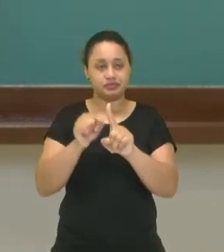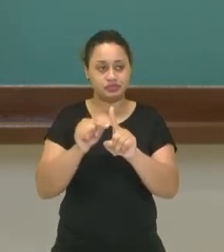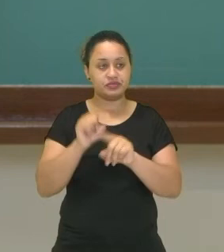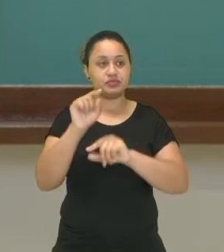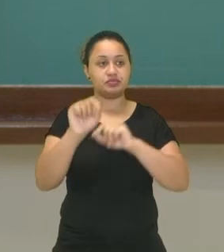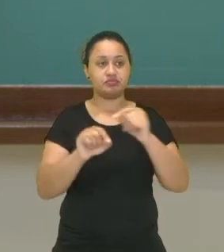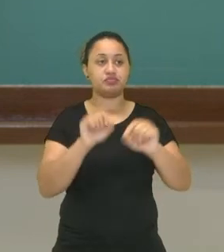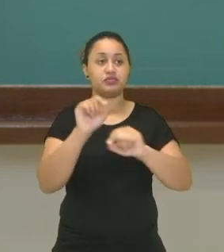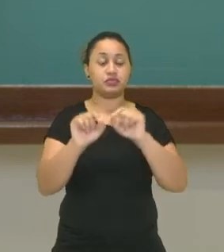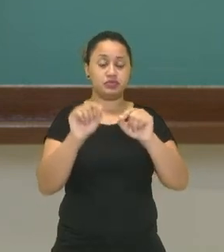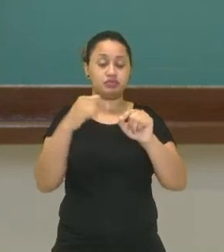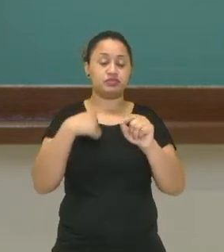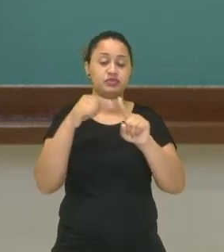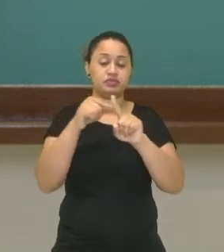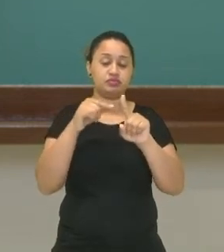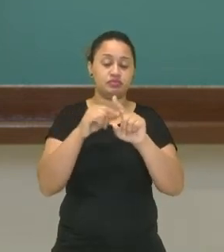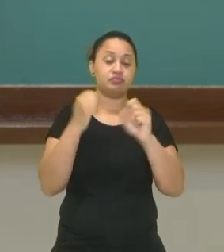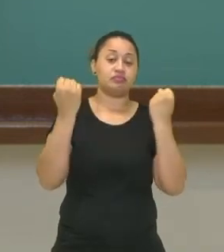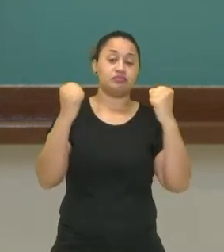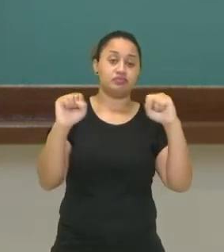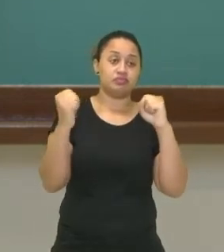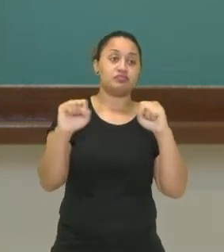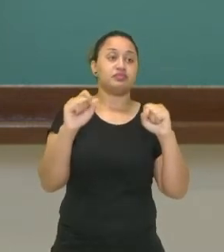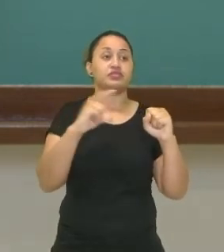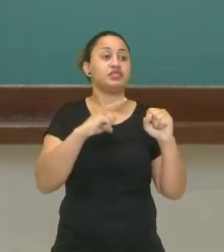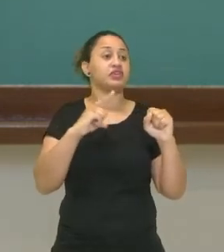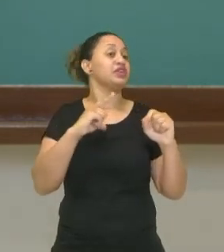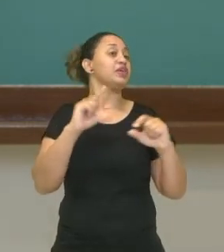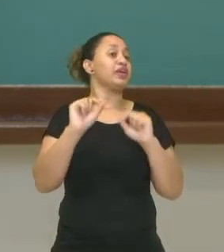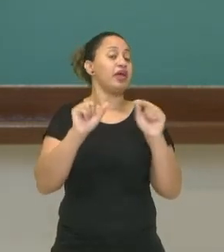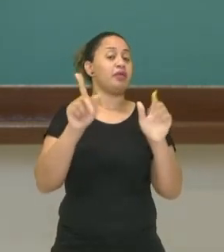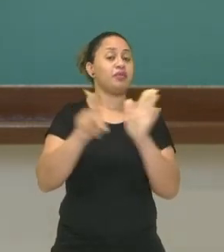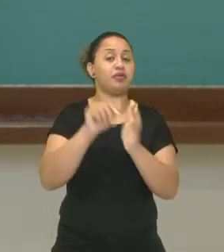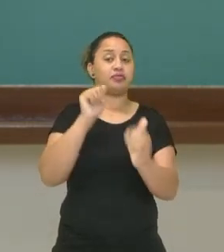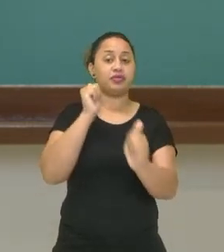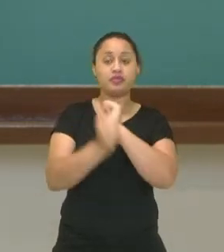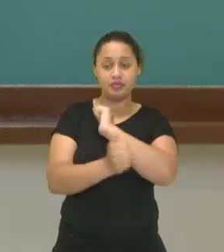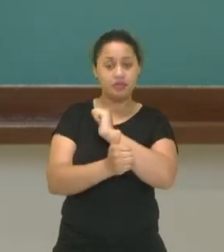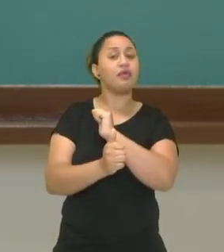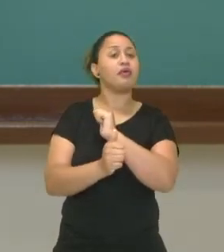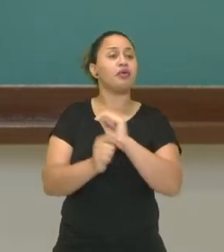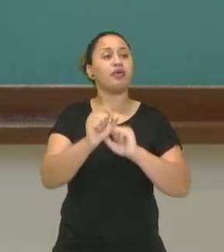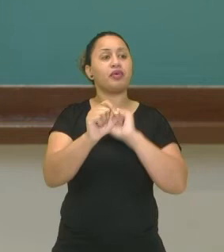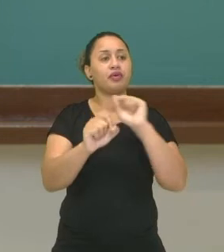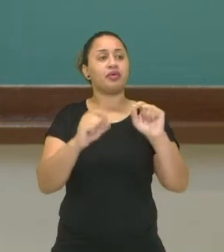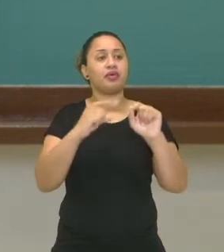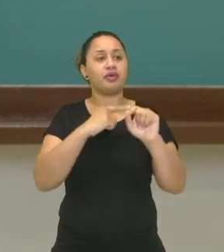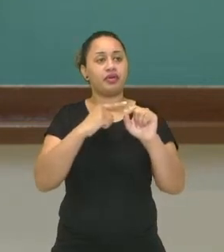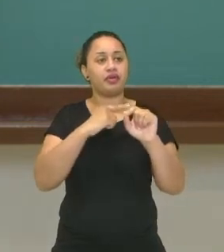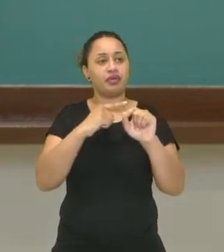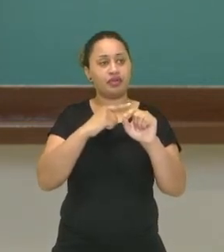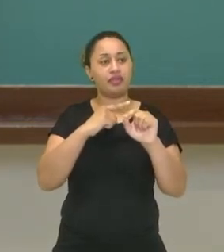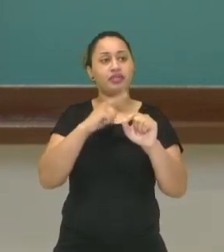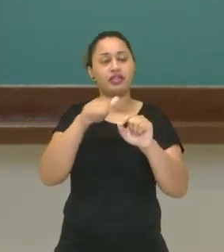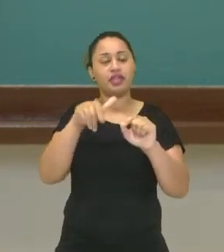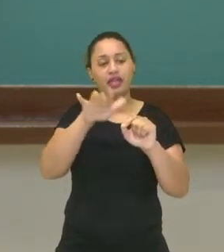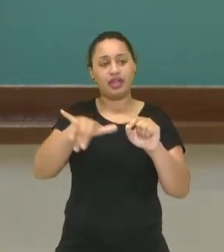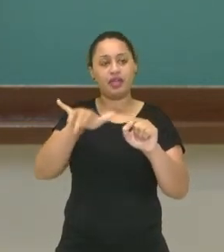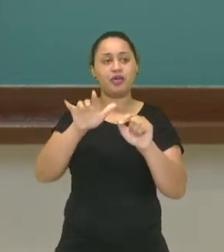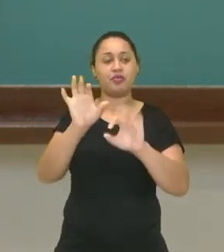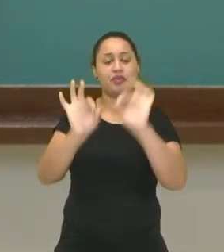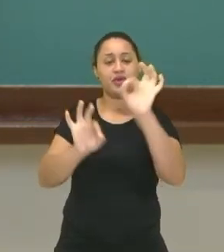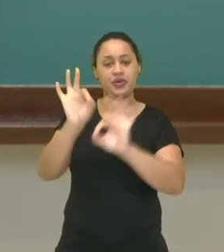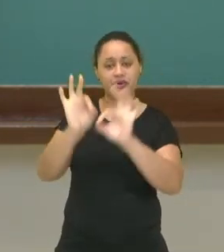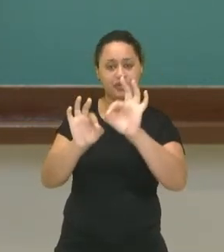ginásticas que são esportes mesmo. Tem uma federação por trás dela, que é